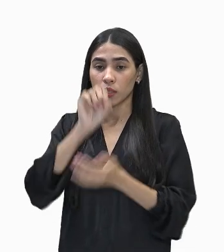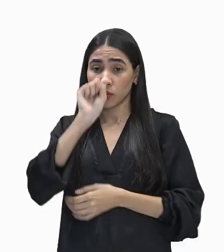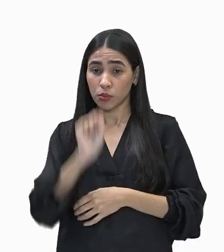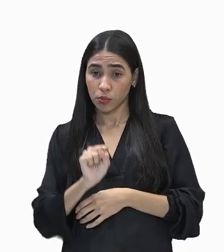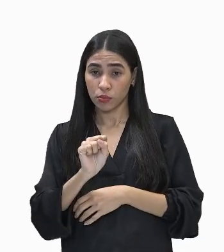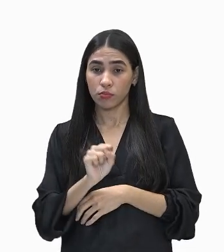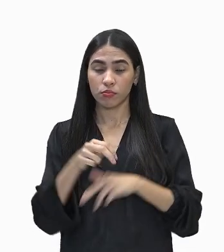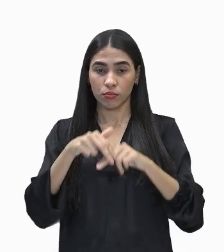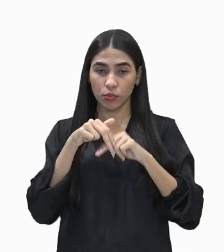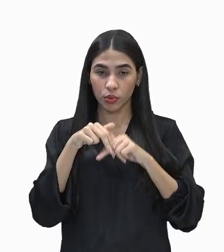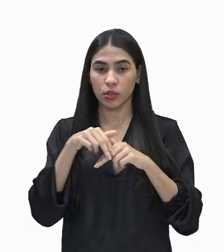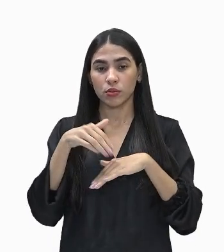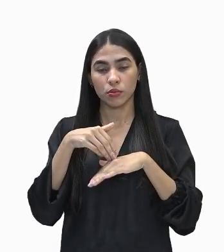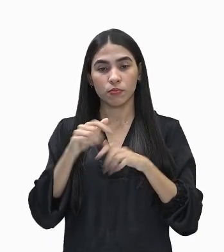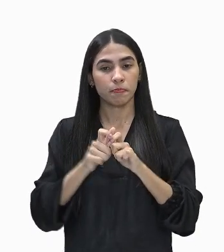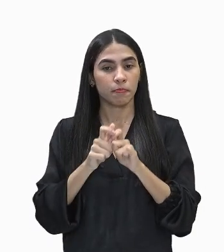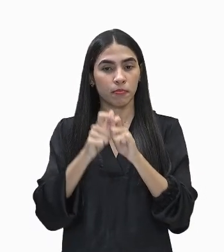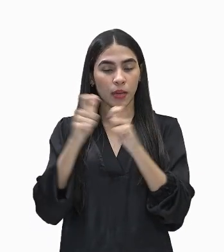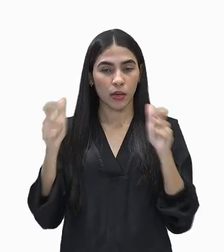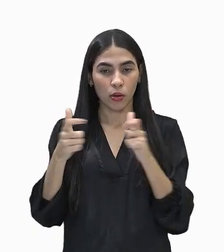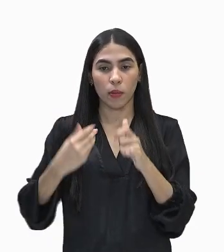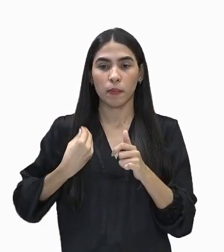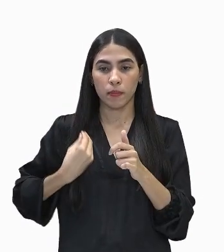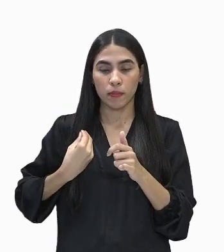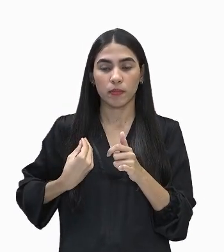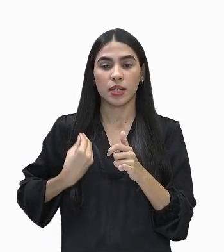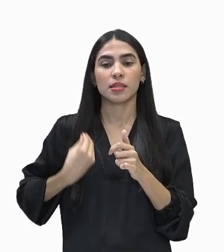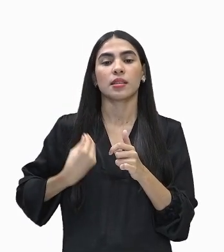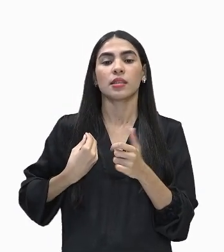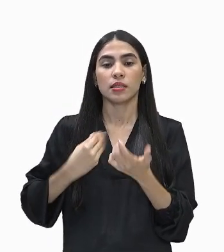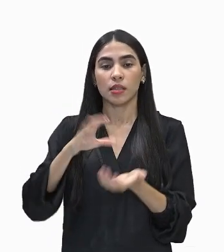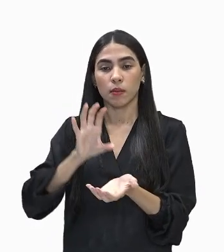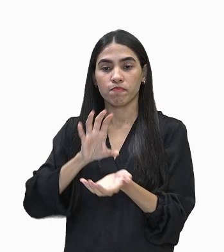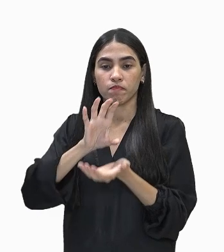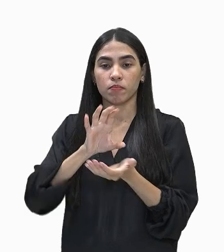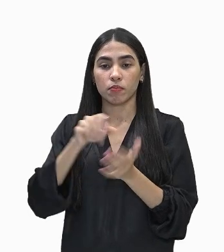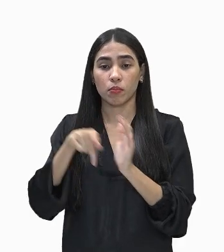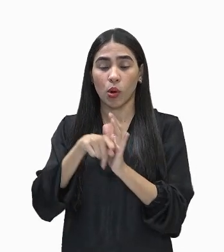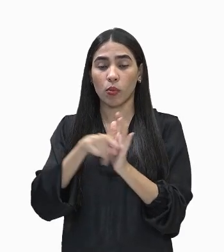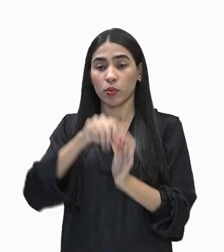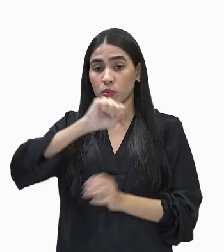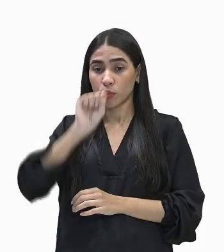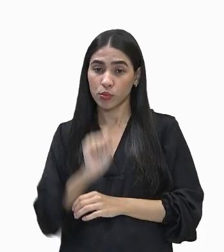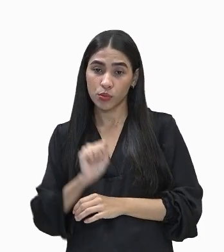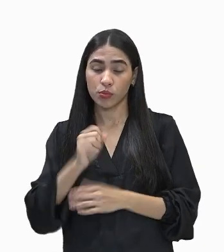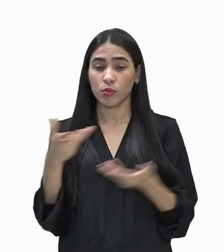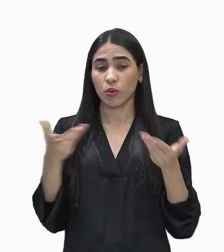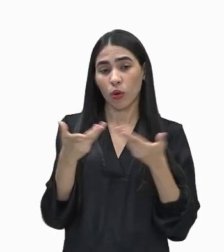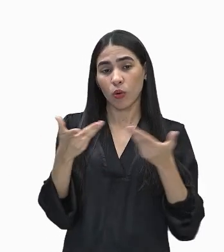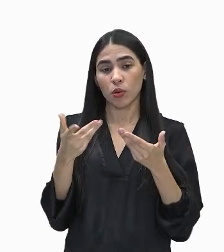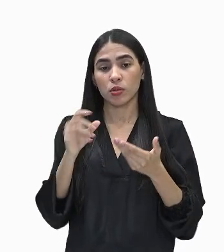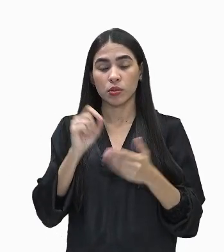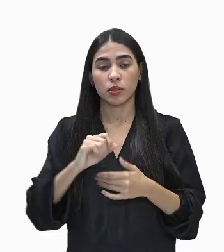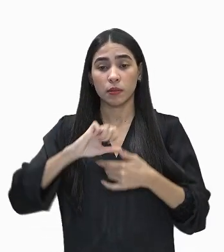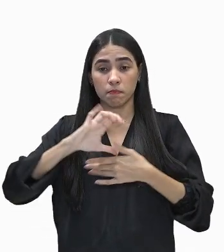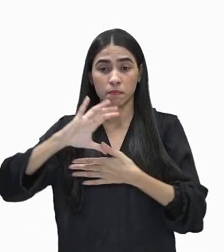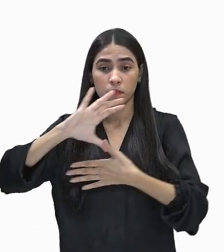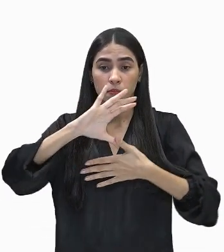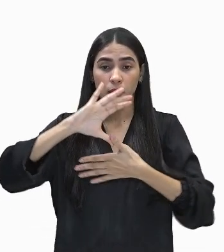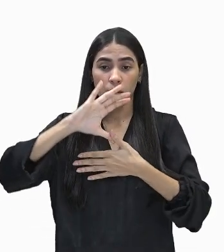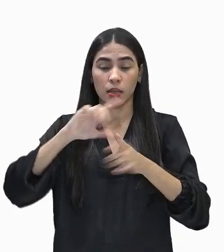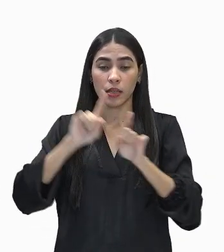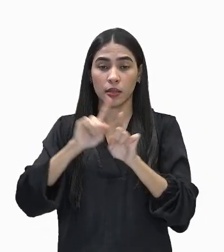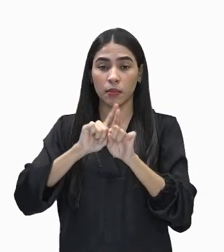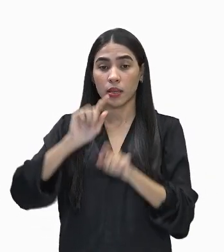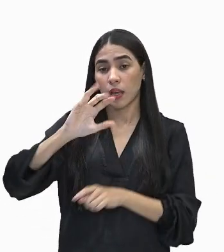dizer que a maior incidência delas seria nos continentes do sul, o que corresponde hoje em dia às Américas e à